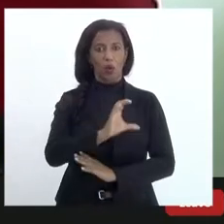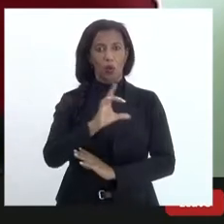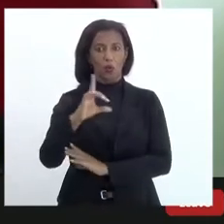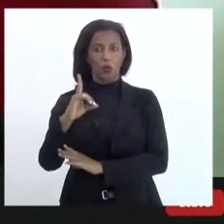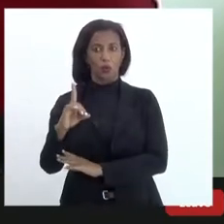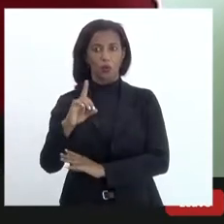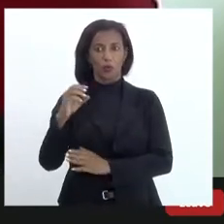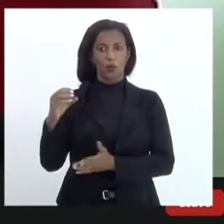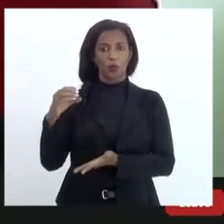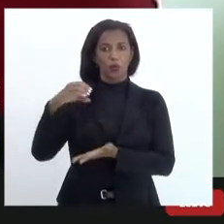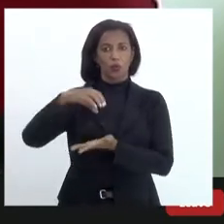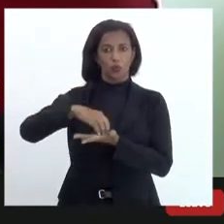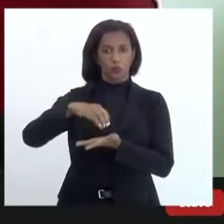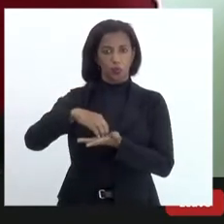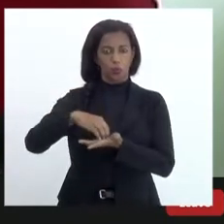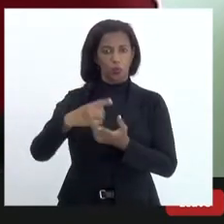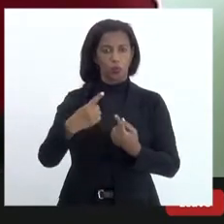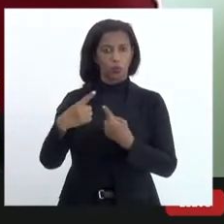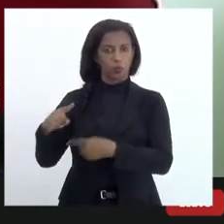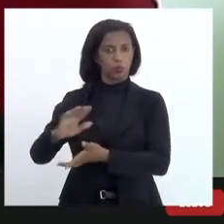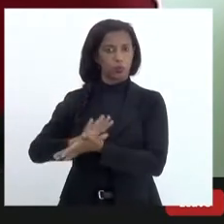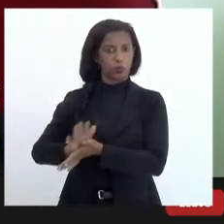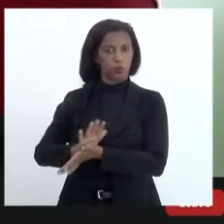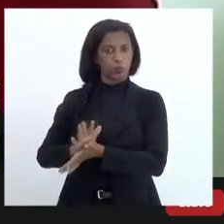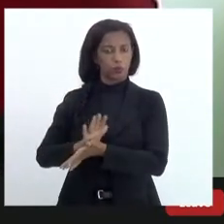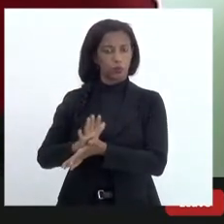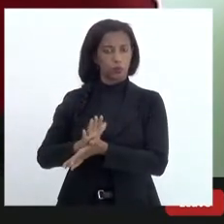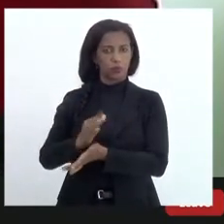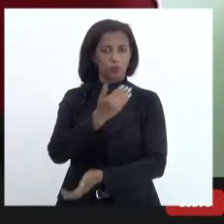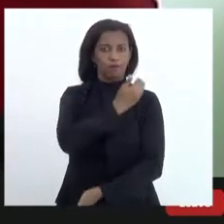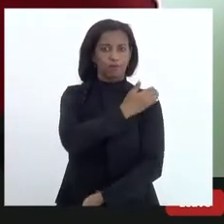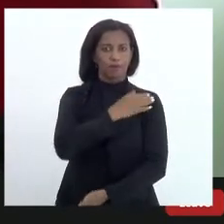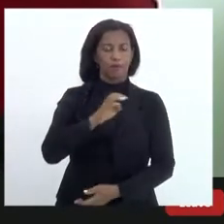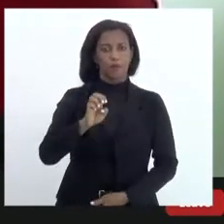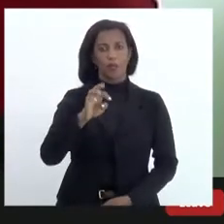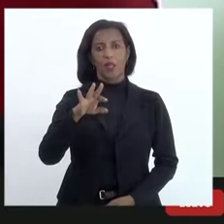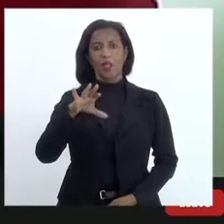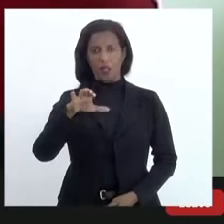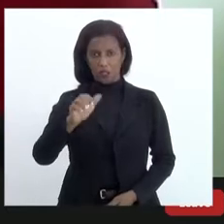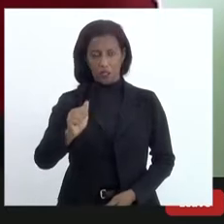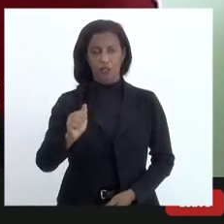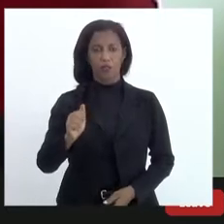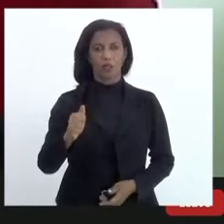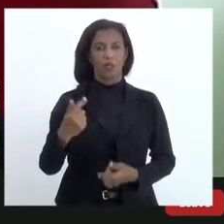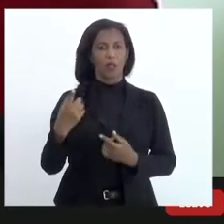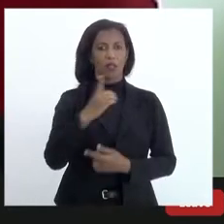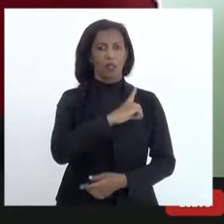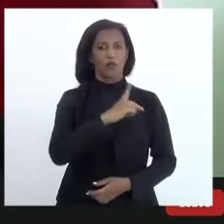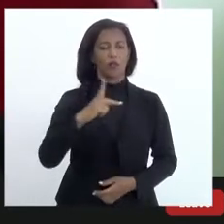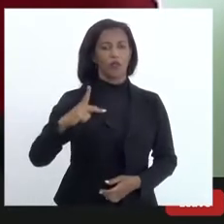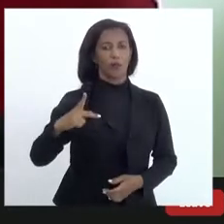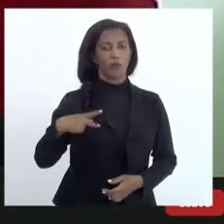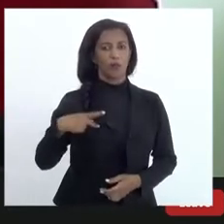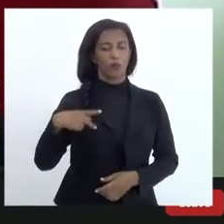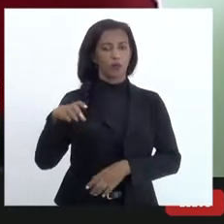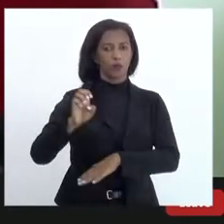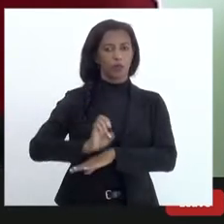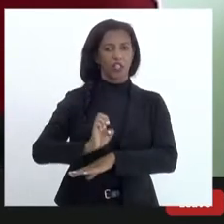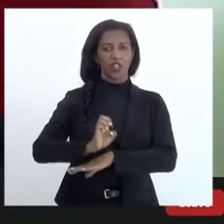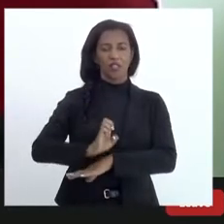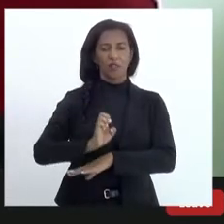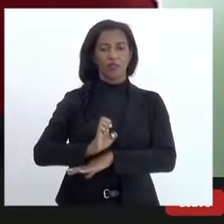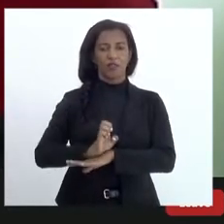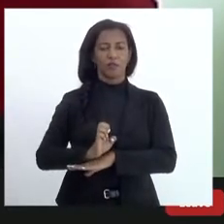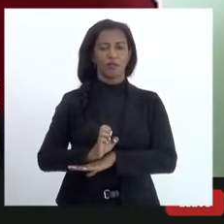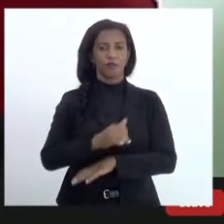do Núcleo de Combate ao Racismo e à Discriminação Étnico-Racial da Defensoria Pública do Estado do Rio de